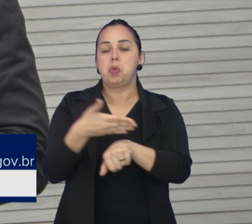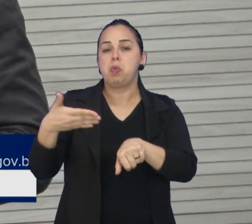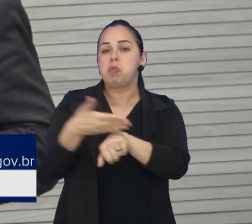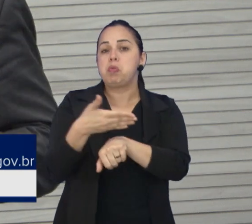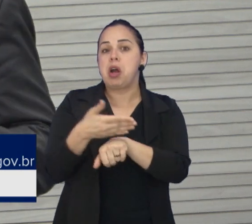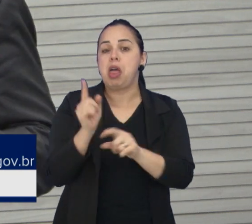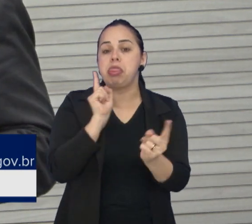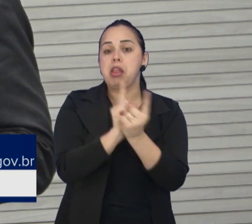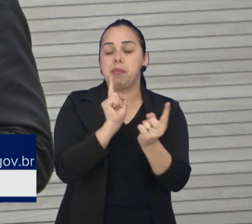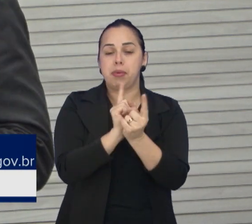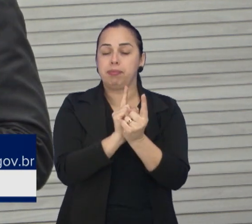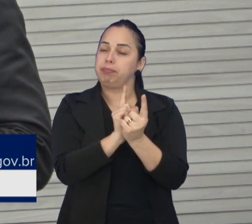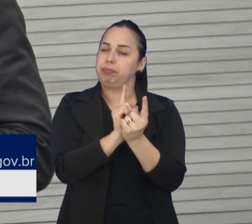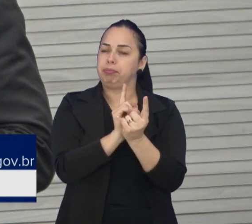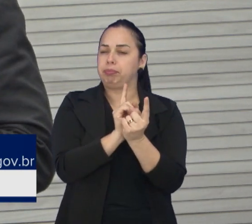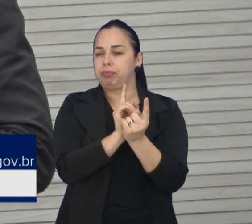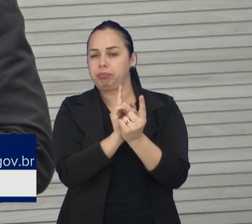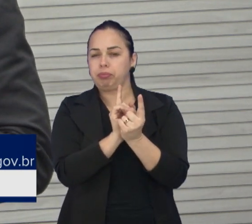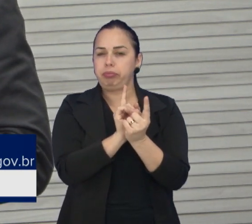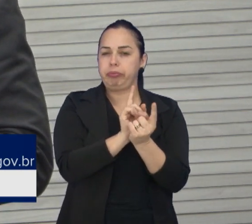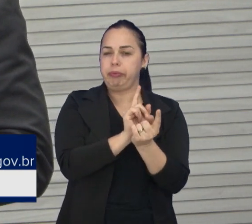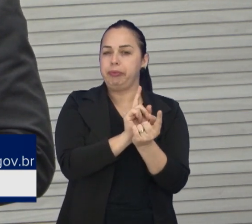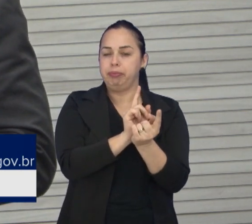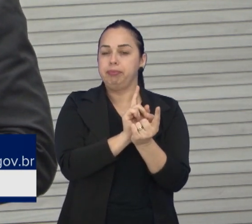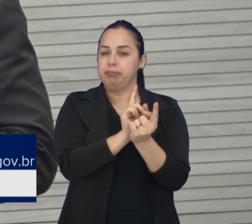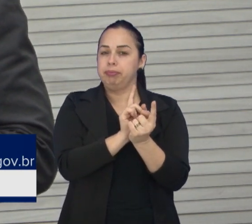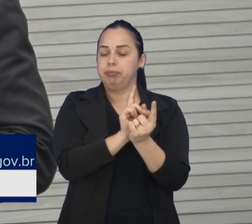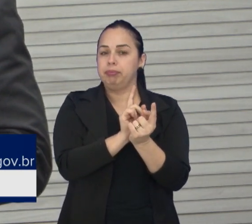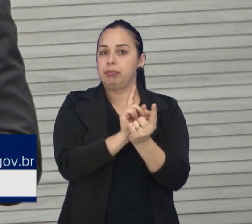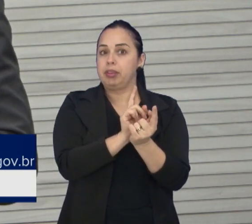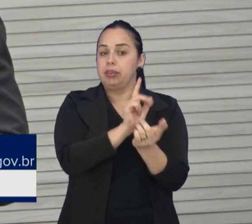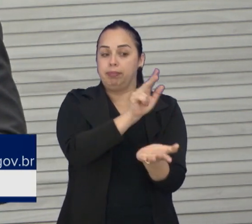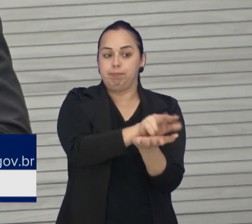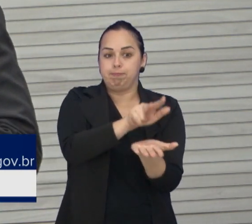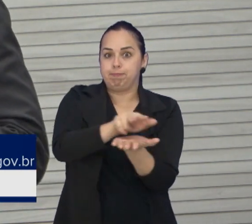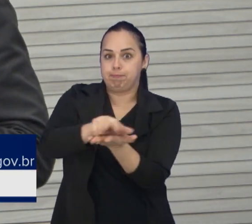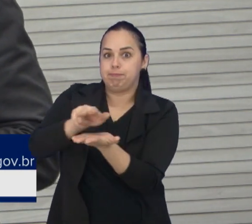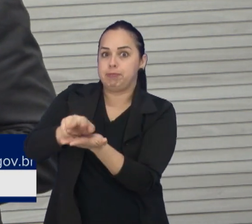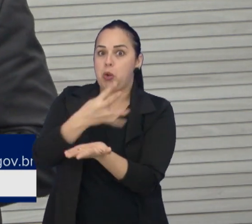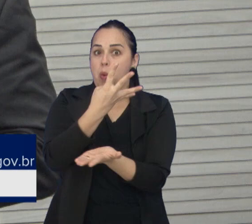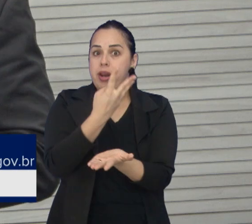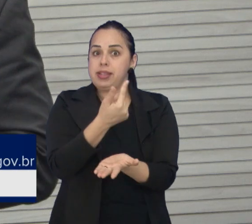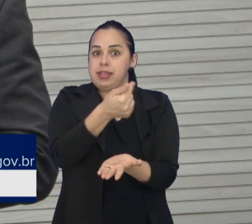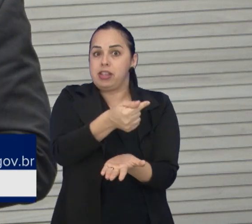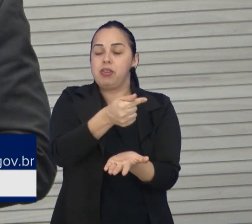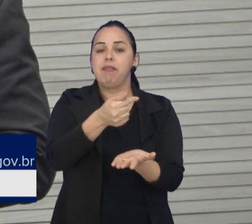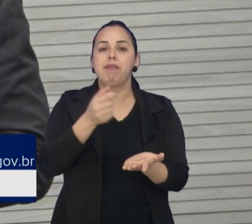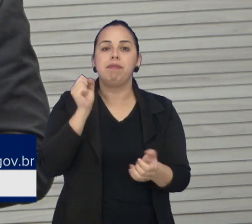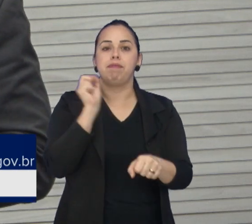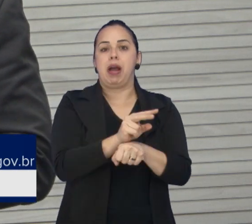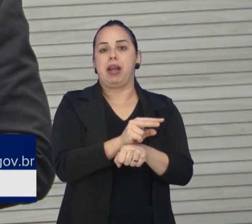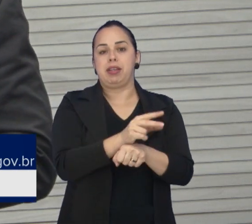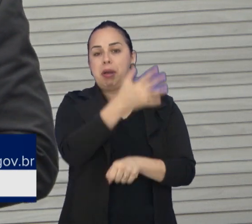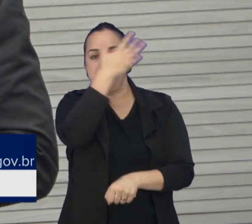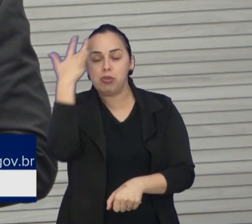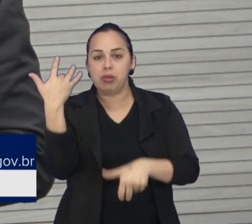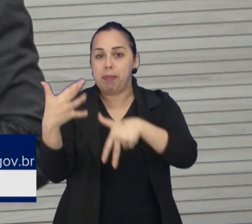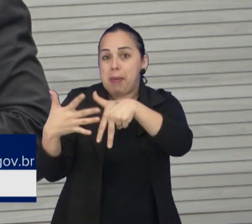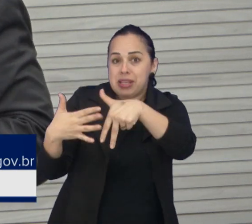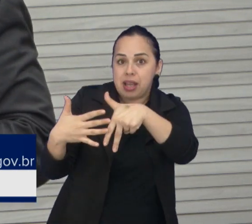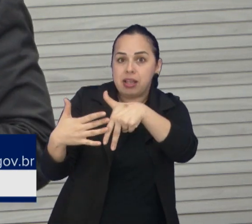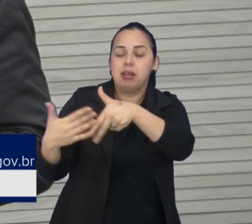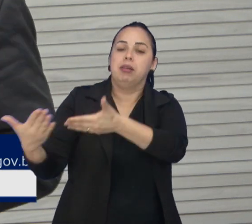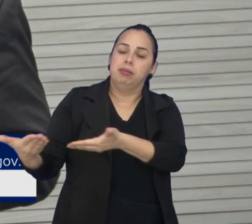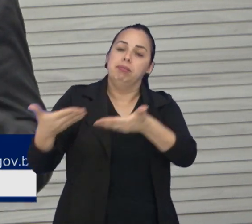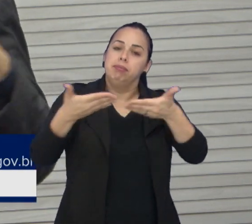47, teremos novas 47 vagas, vamos dizer assim, para as pessoas que necessitarem de